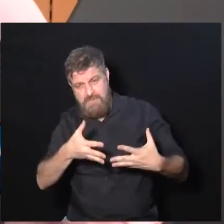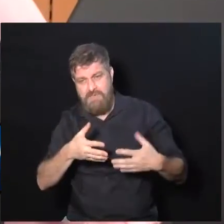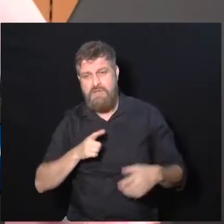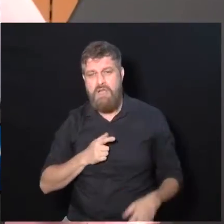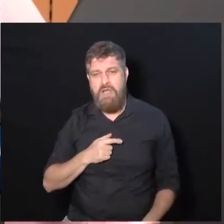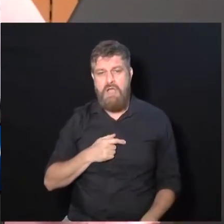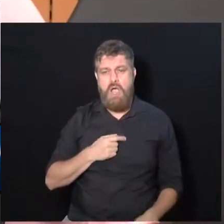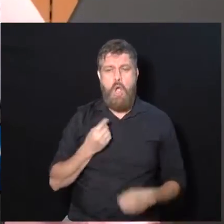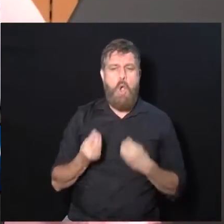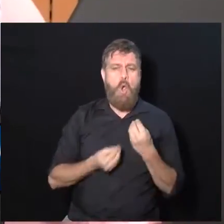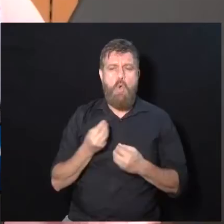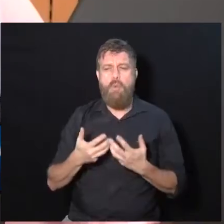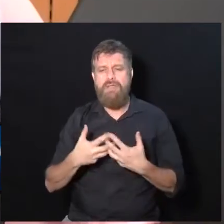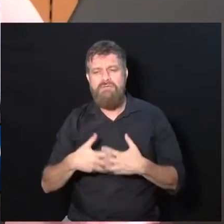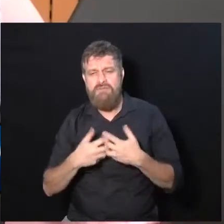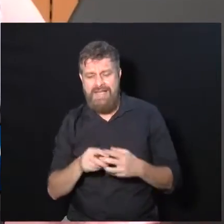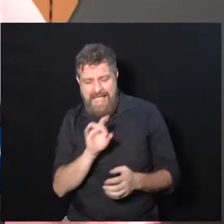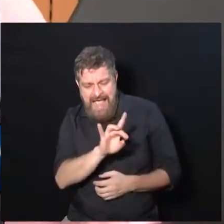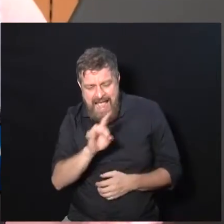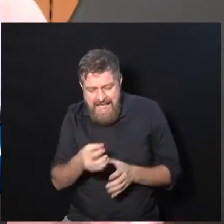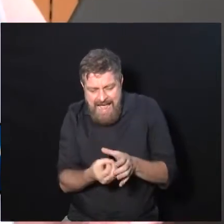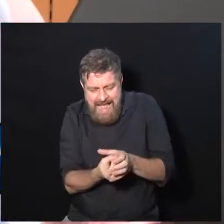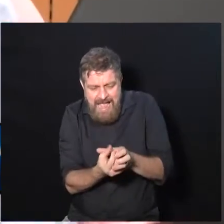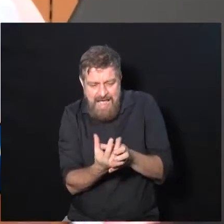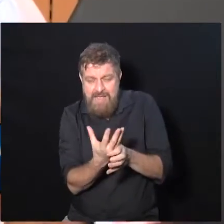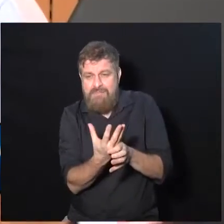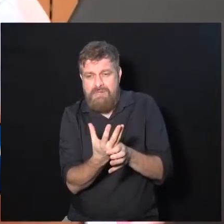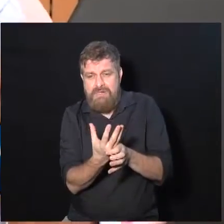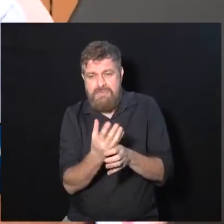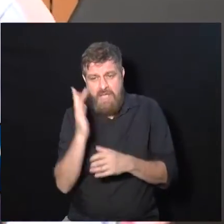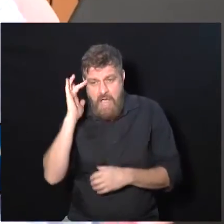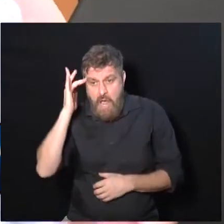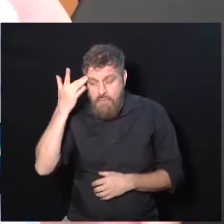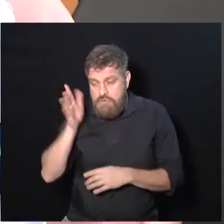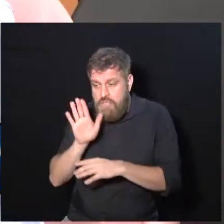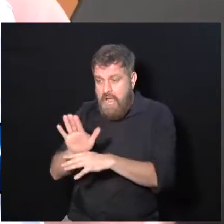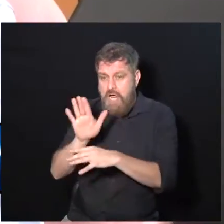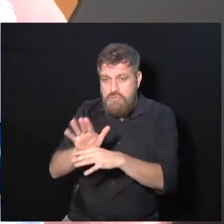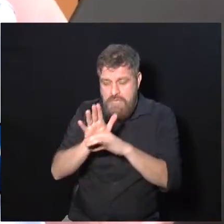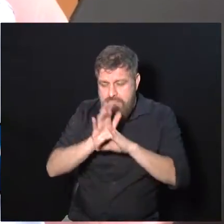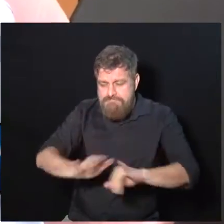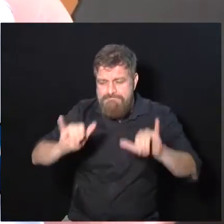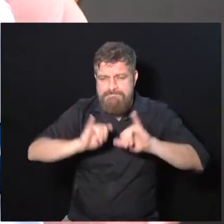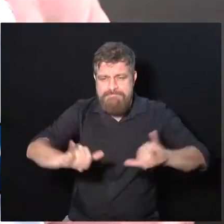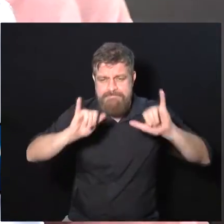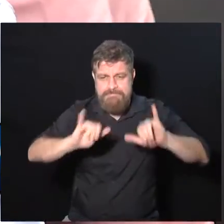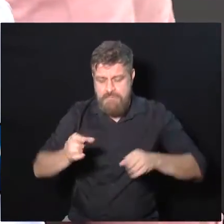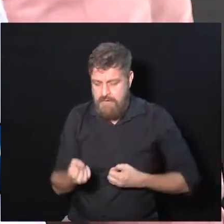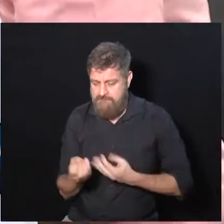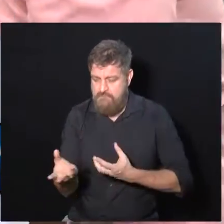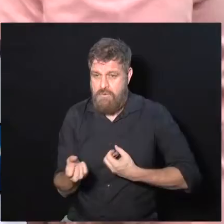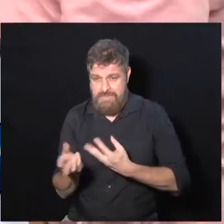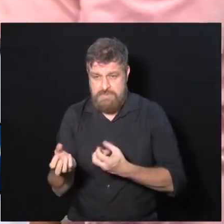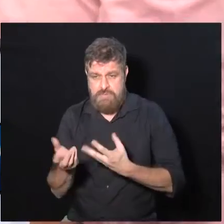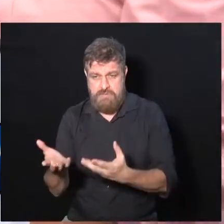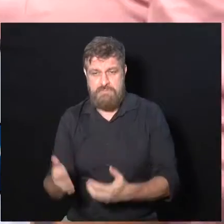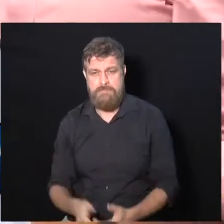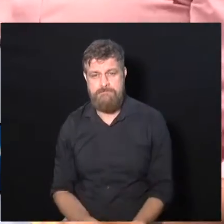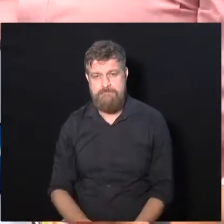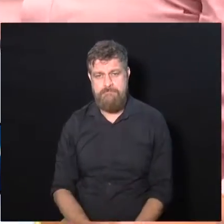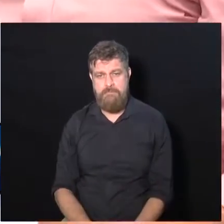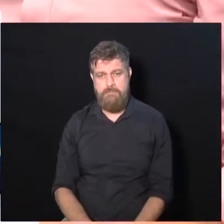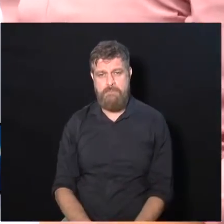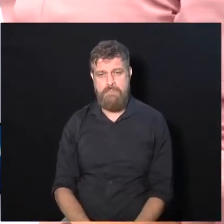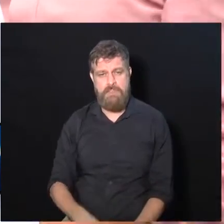das propriedades de cada tipo de planta, forma, assim, eu acho que ajudar a difundir essas informações. Então,